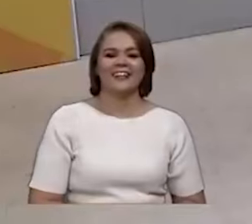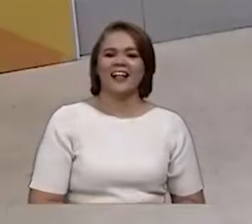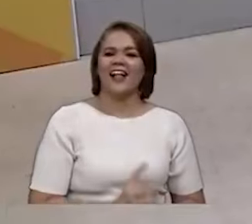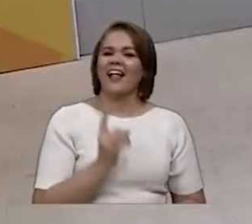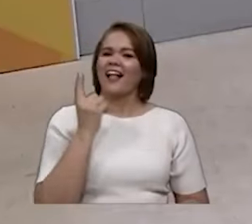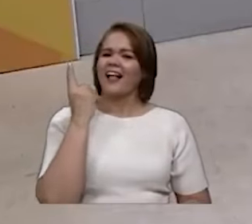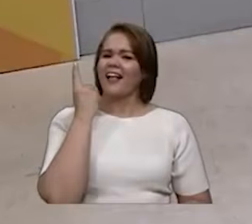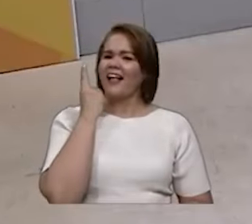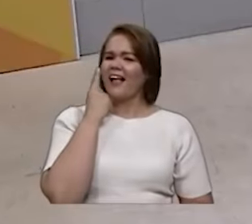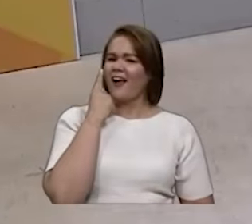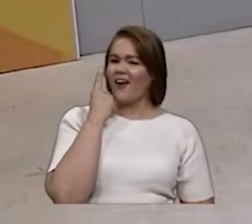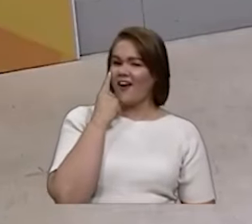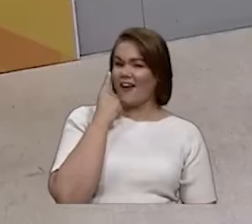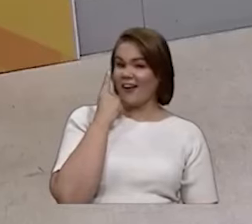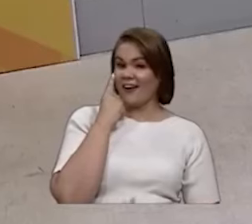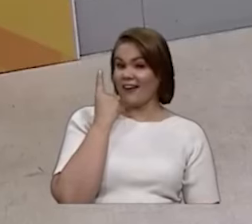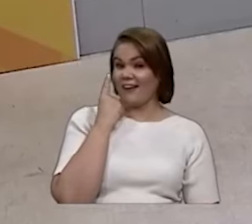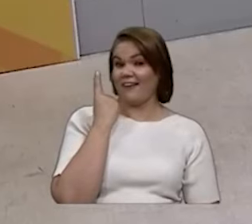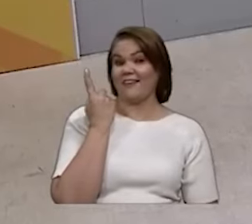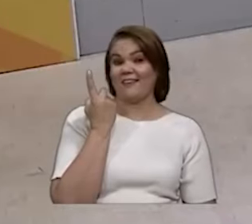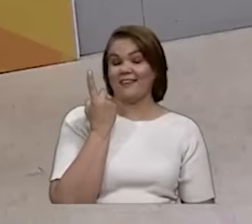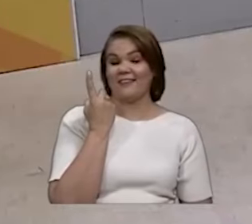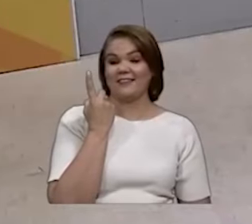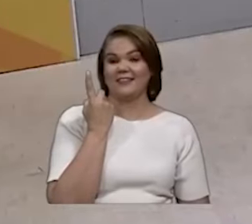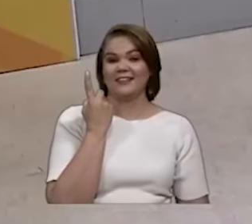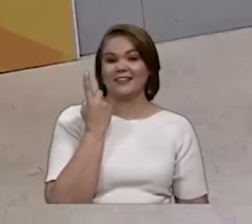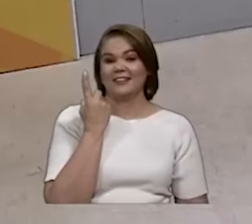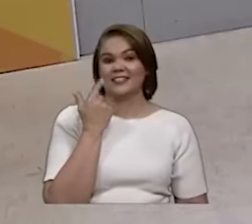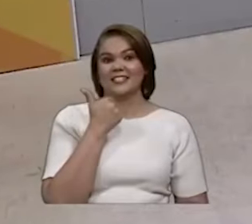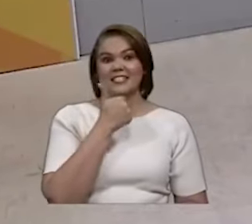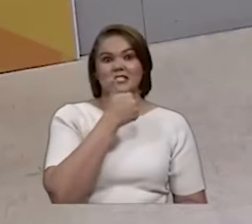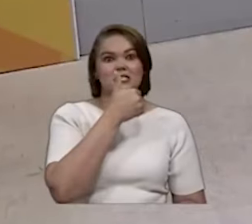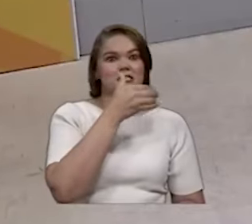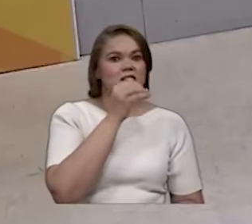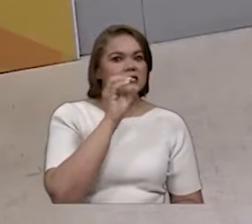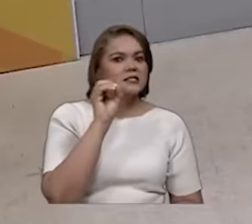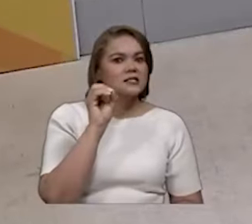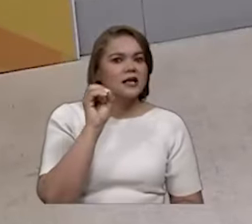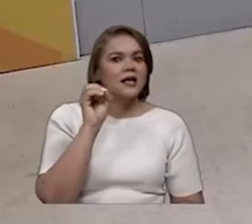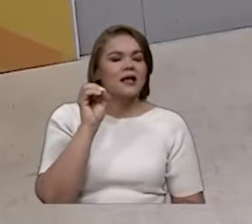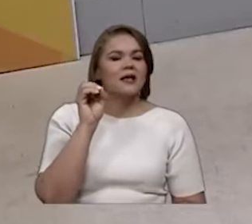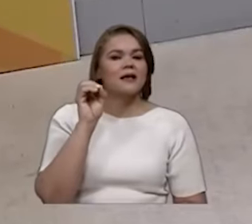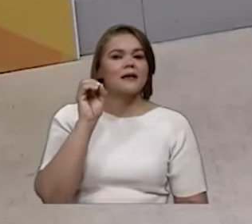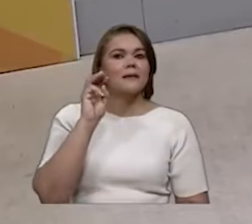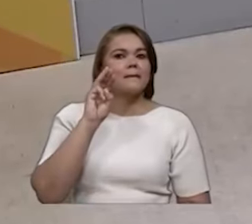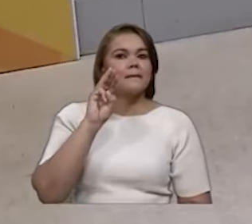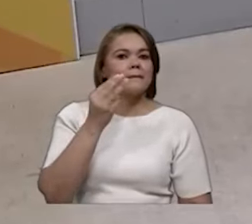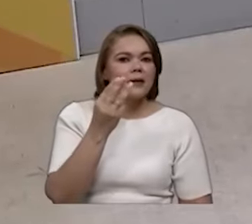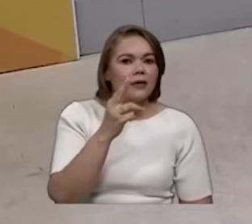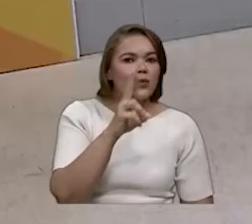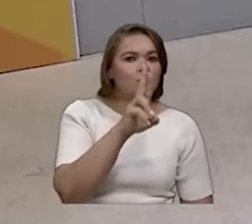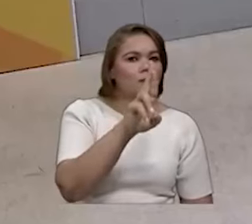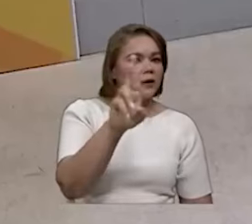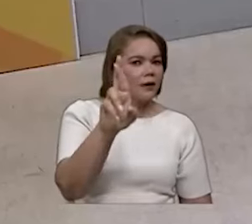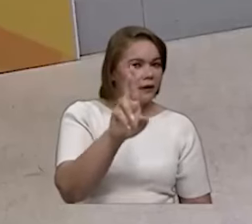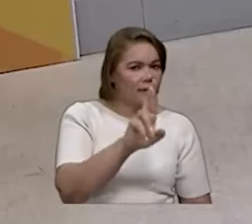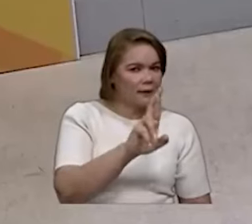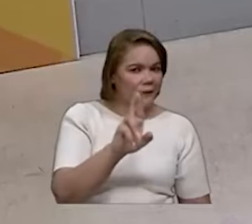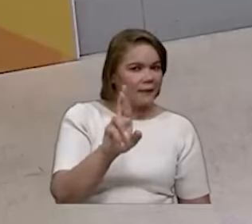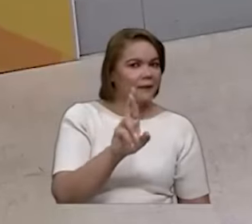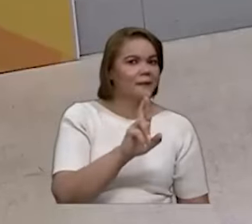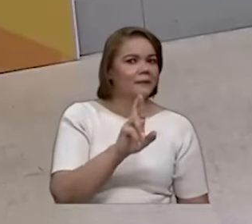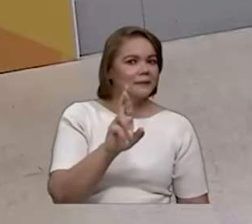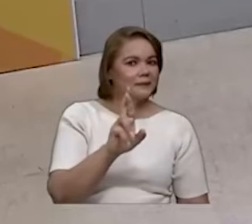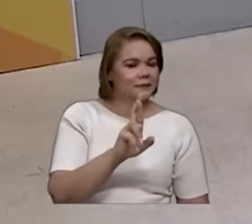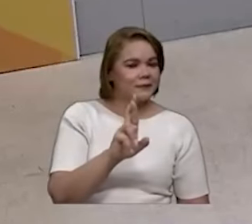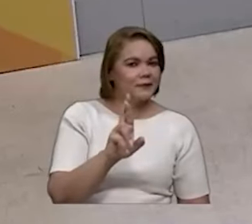Olha aí, minha gente! 100 mil reais! Acordou até Lion! 100 mil reais? Até